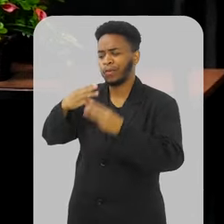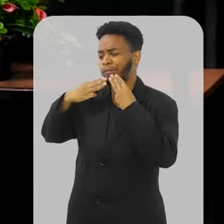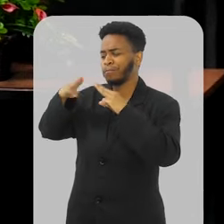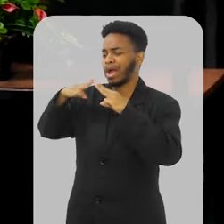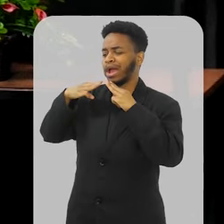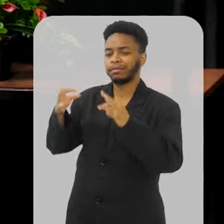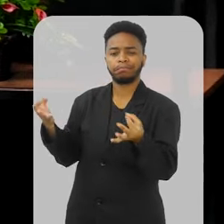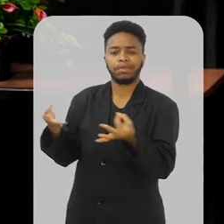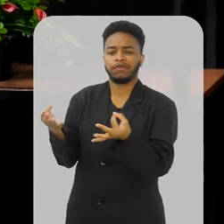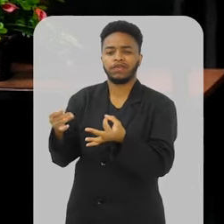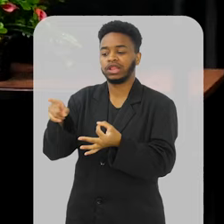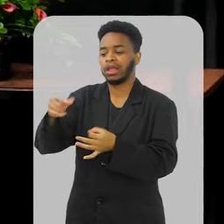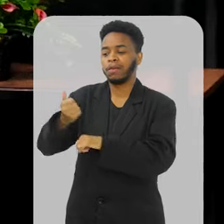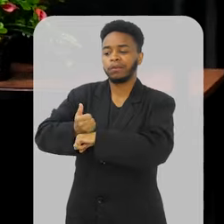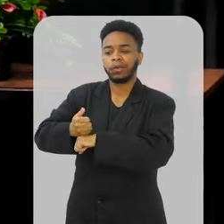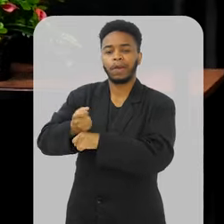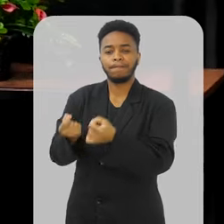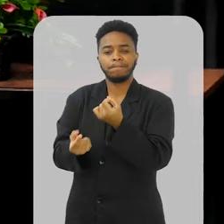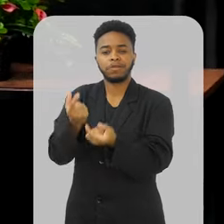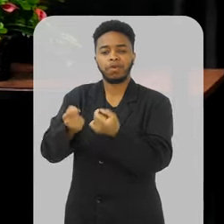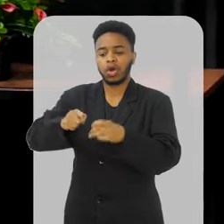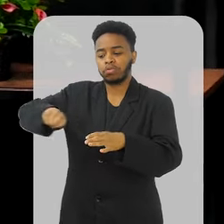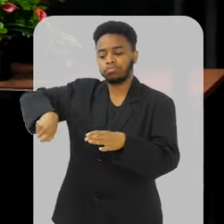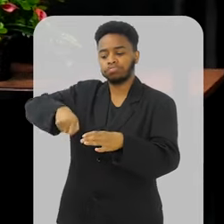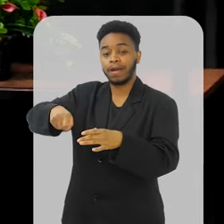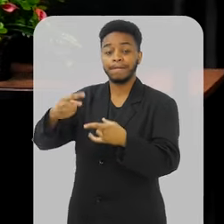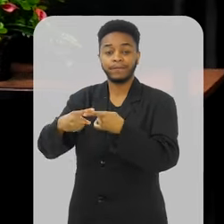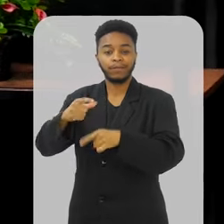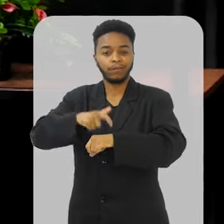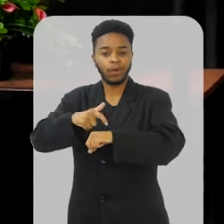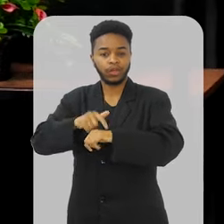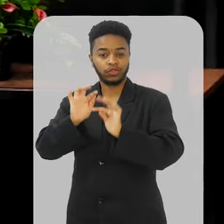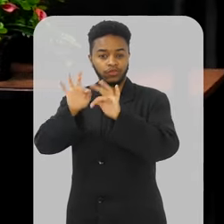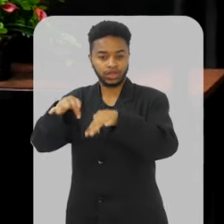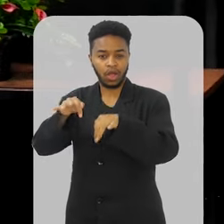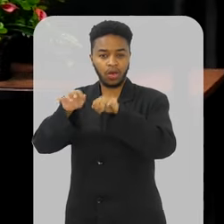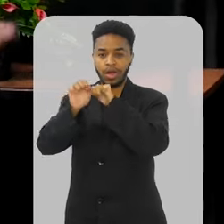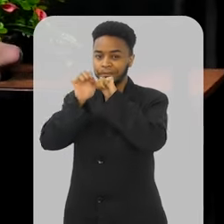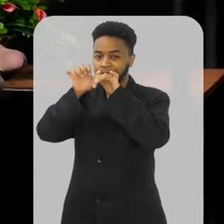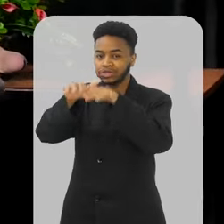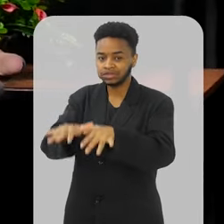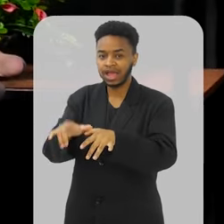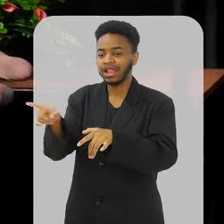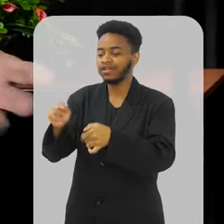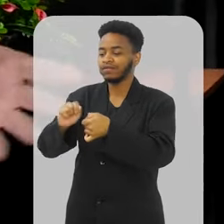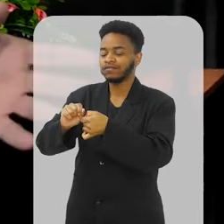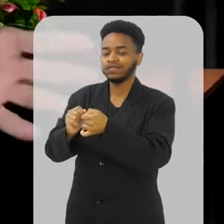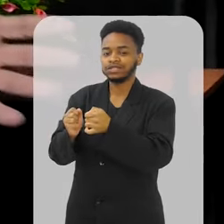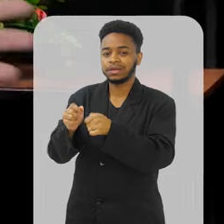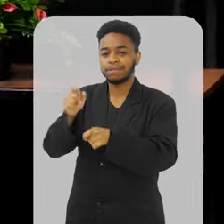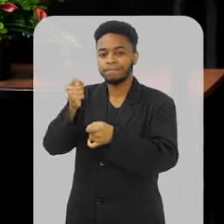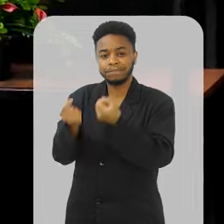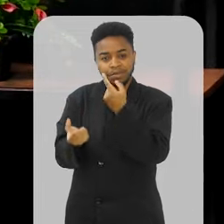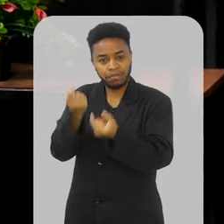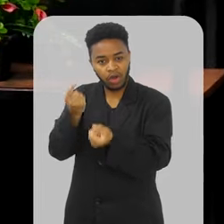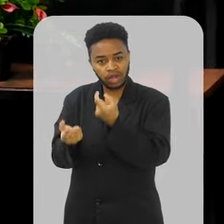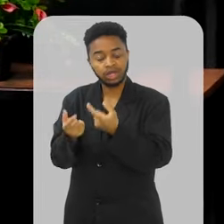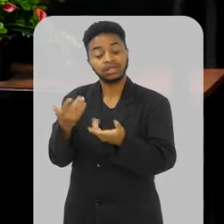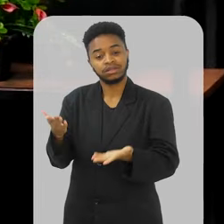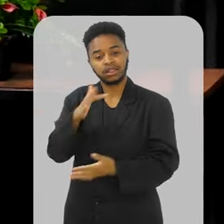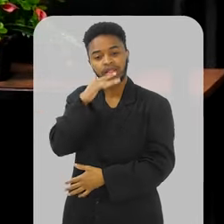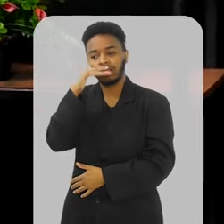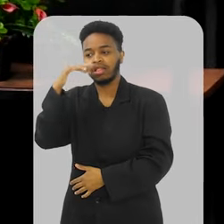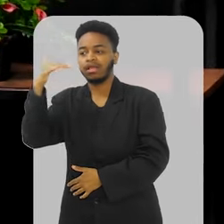do mundo o pipoqueiro na hora da Bênção final era a hora que ele estourava as pipocas e aquele cheiro invadia a